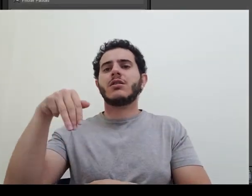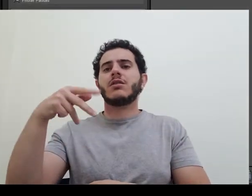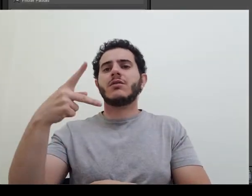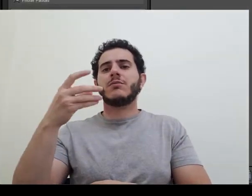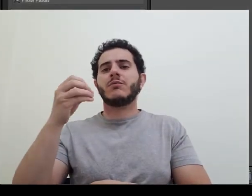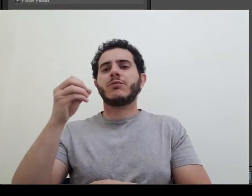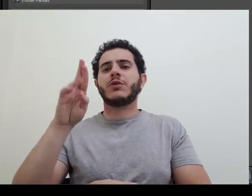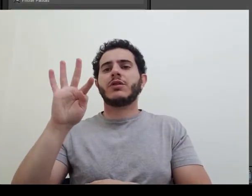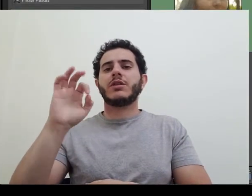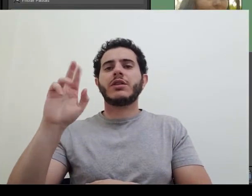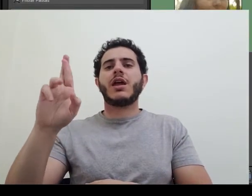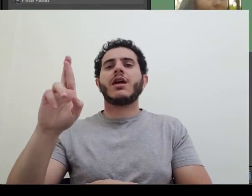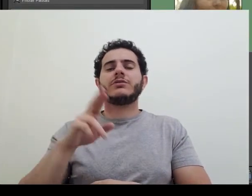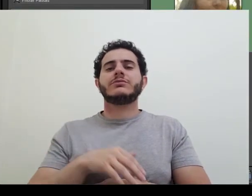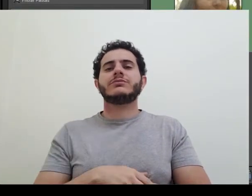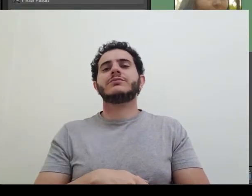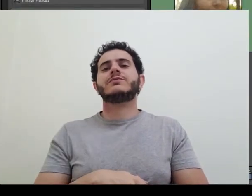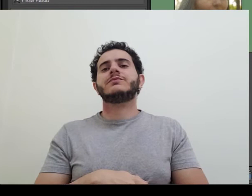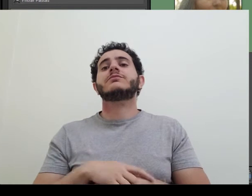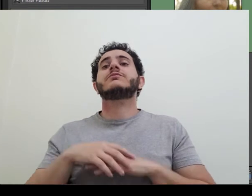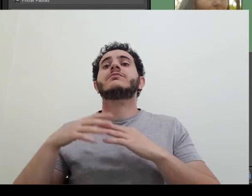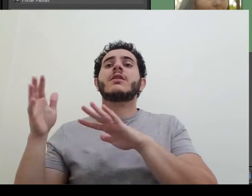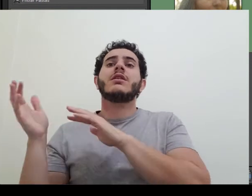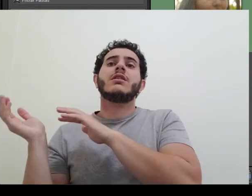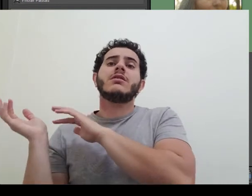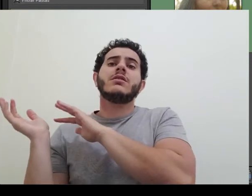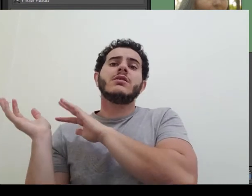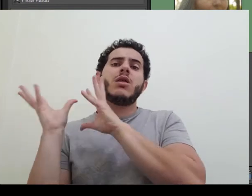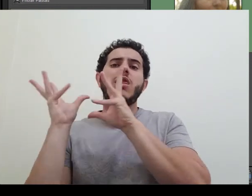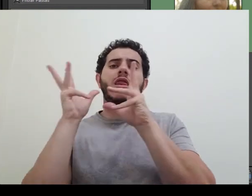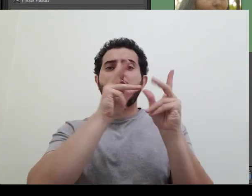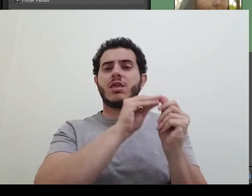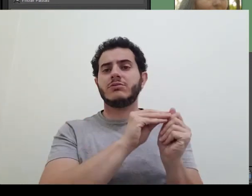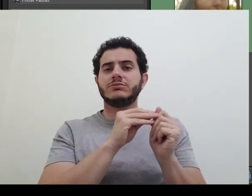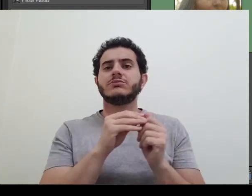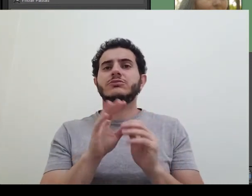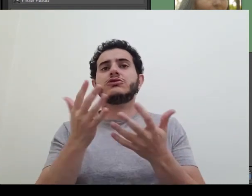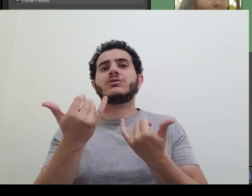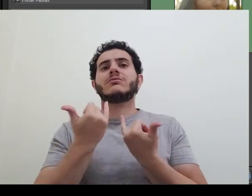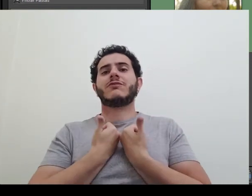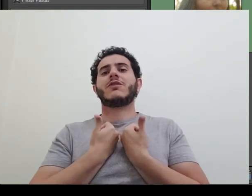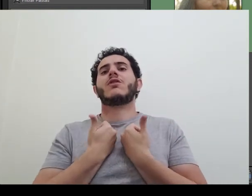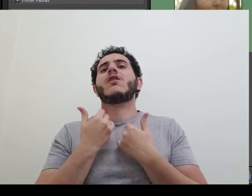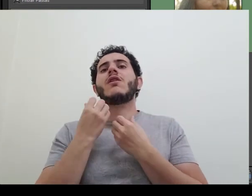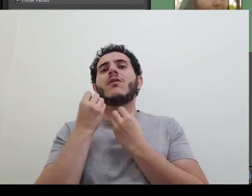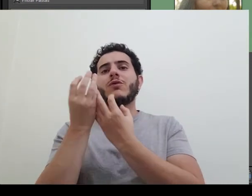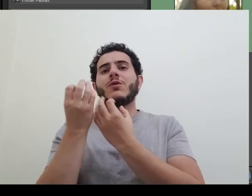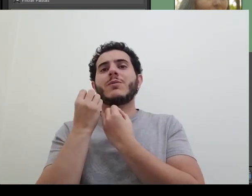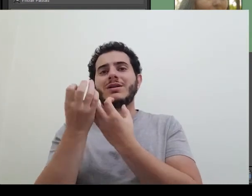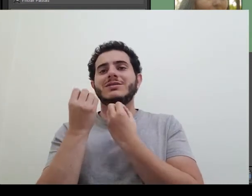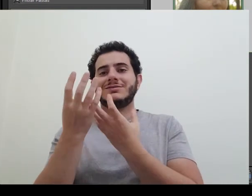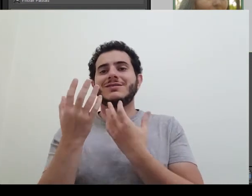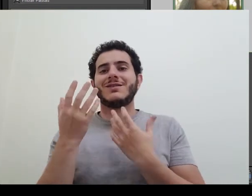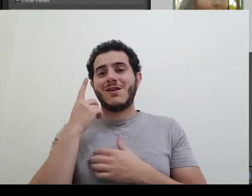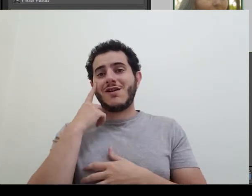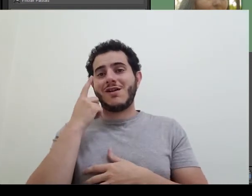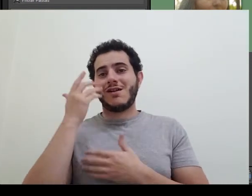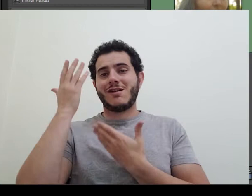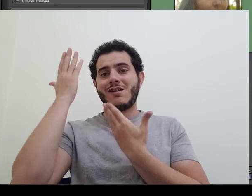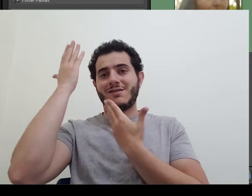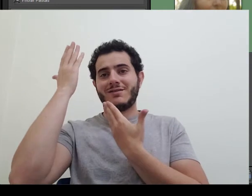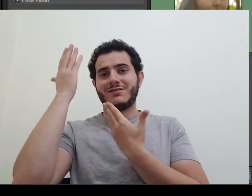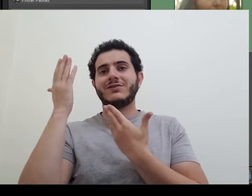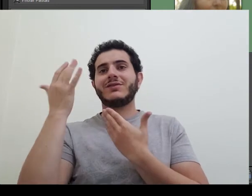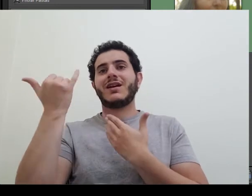Ótimo. Está importando o arquivo, veio todos os arquivos aqui. Repare que eles já veio com algumas informações, estão vendo? Eles já vieram, e inclusive ó,